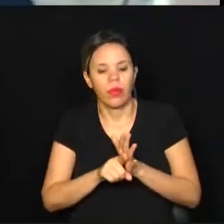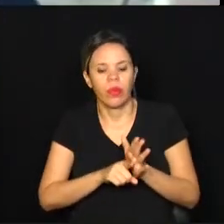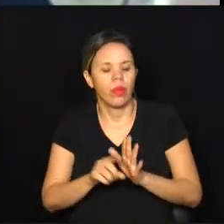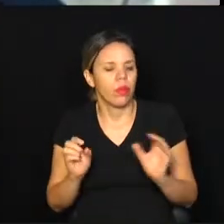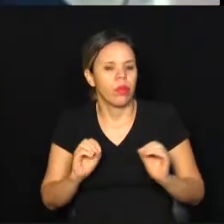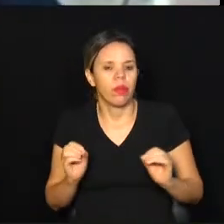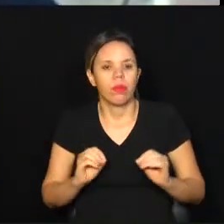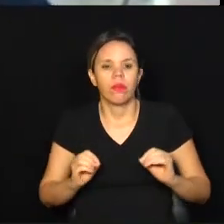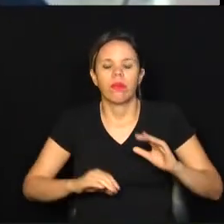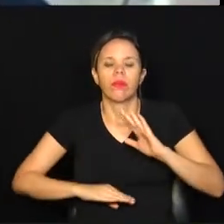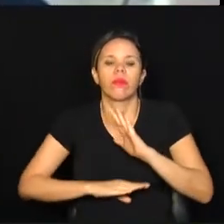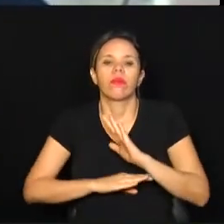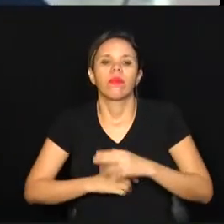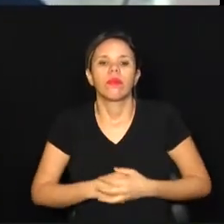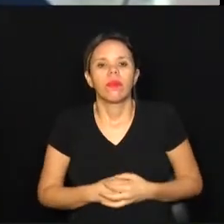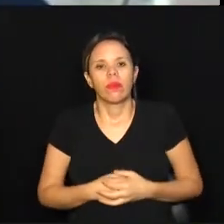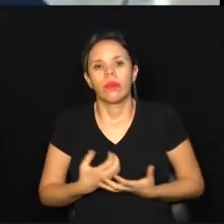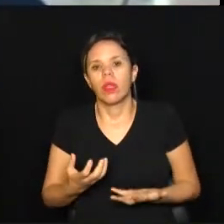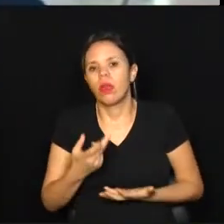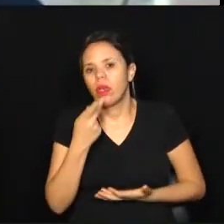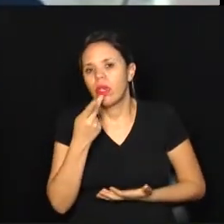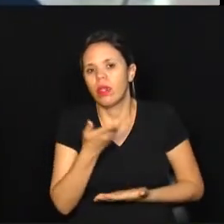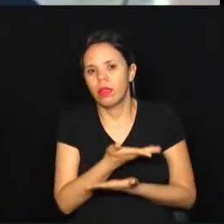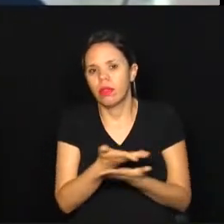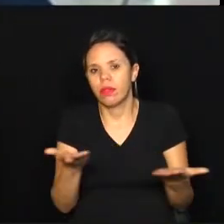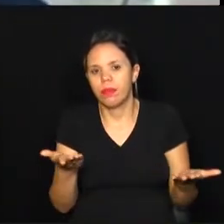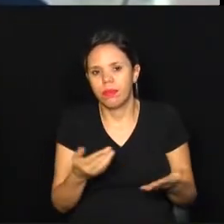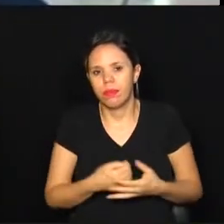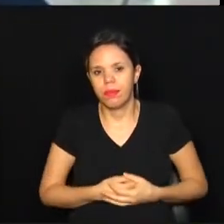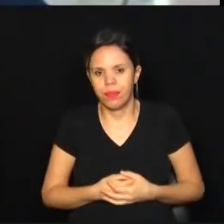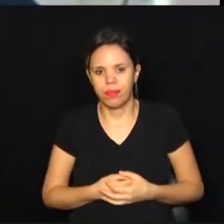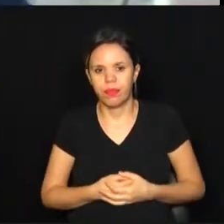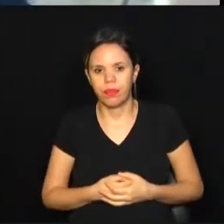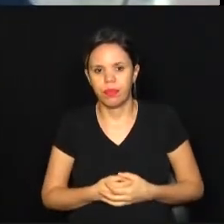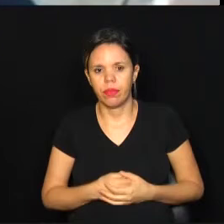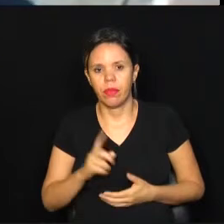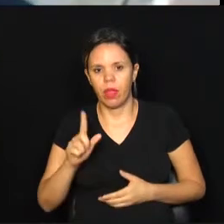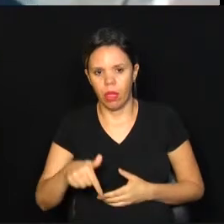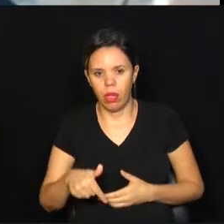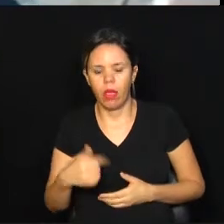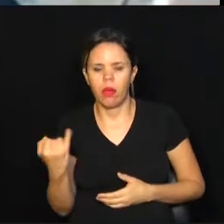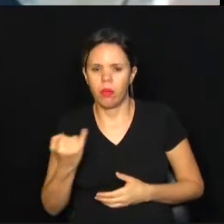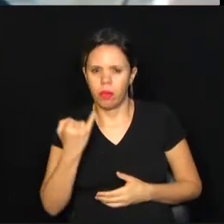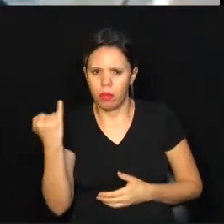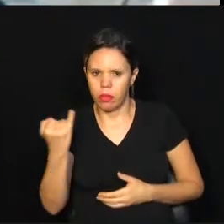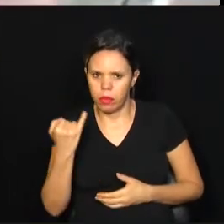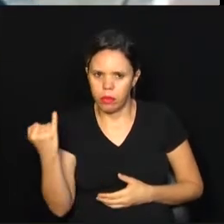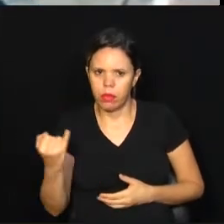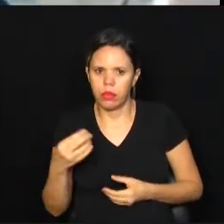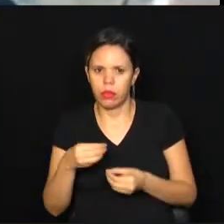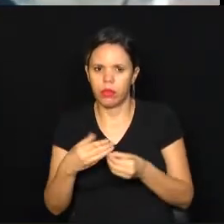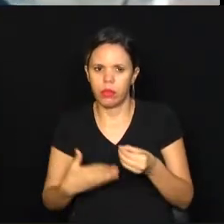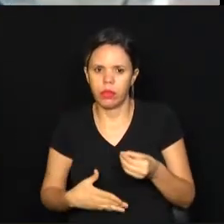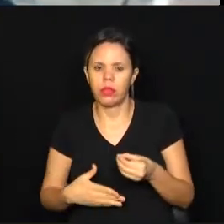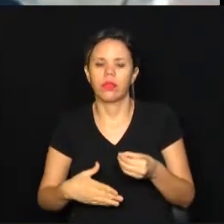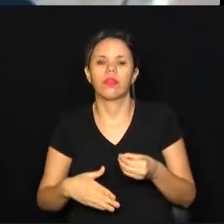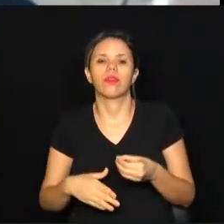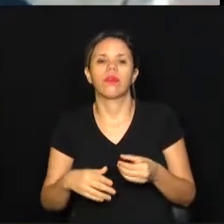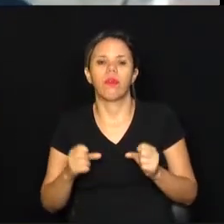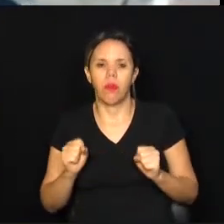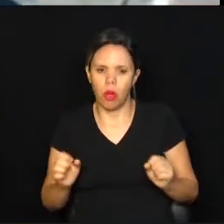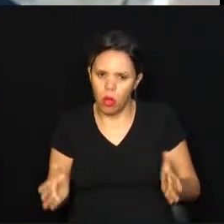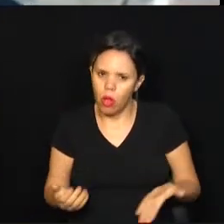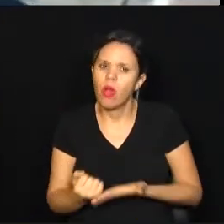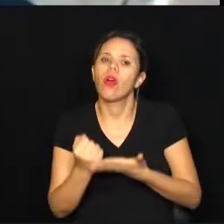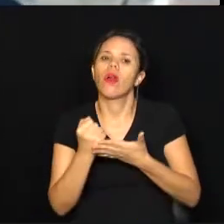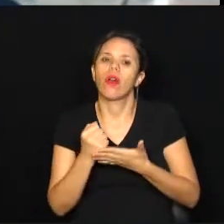na Câmara, eu quero dizer para ti o seguinte, é um instrumento importante, o Legislativo ele pode